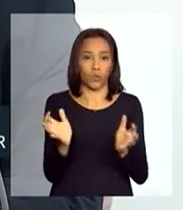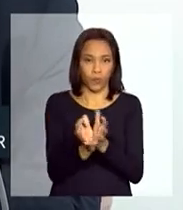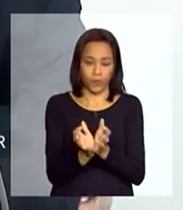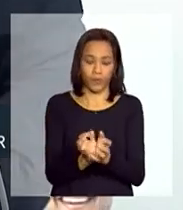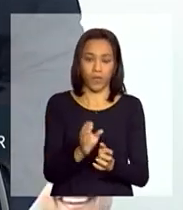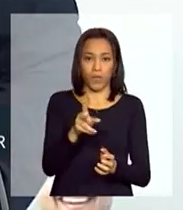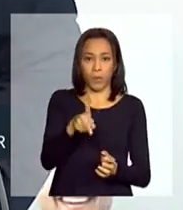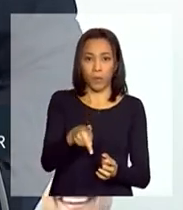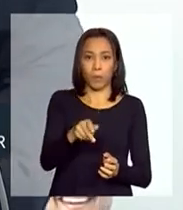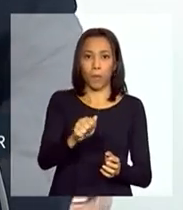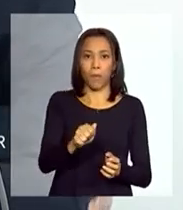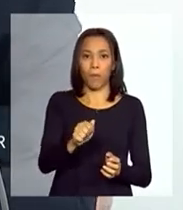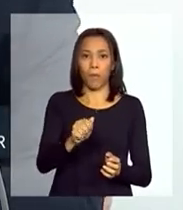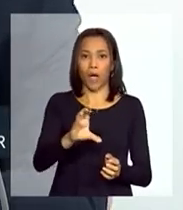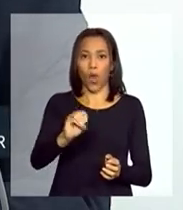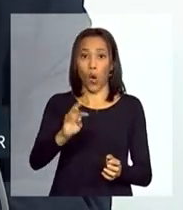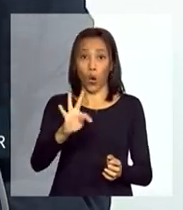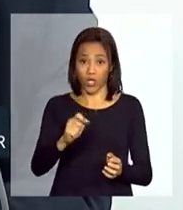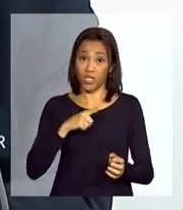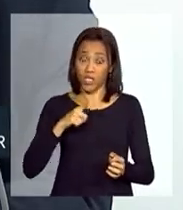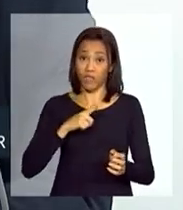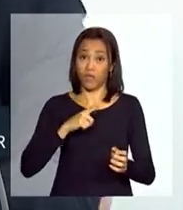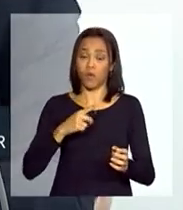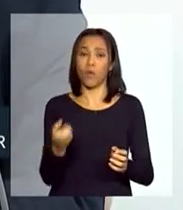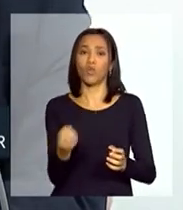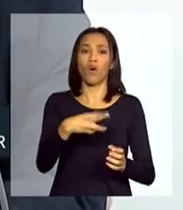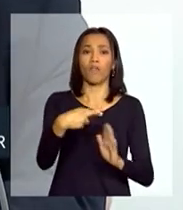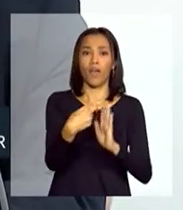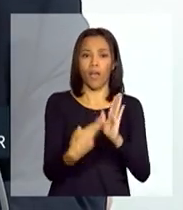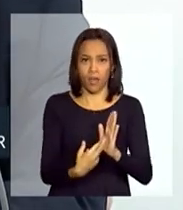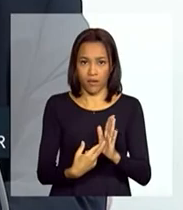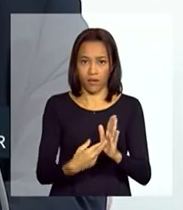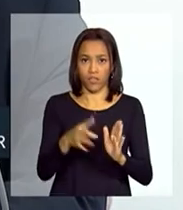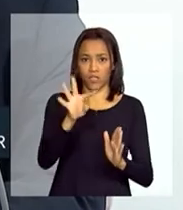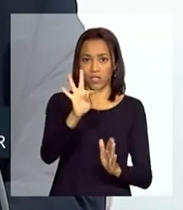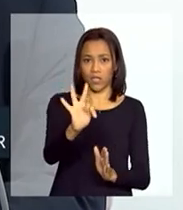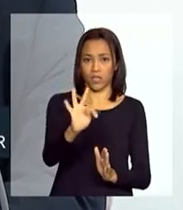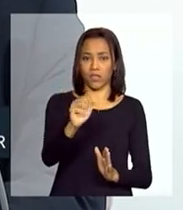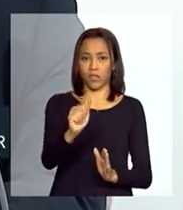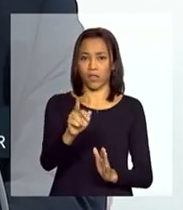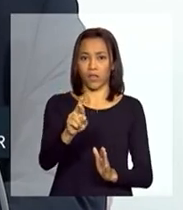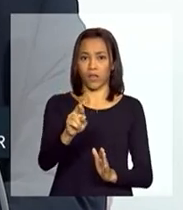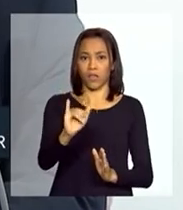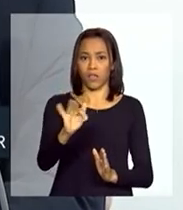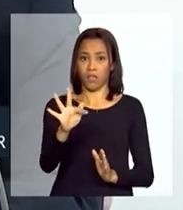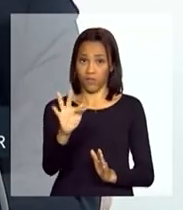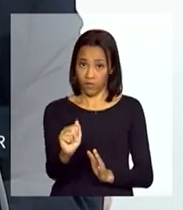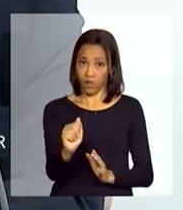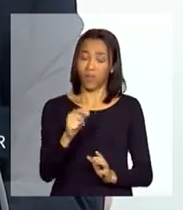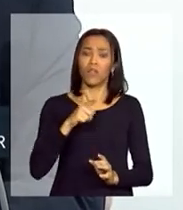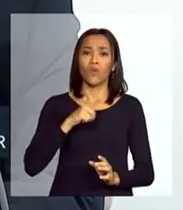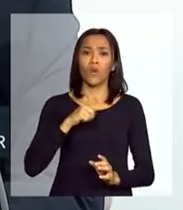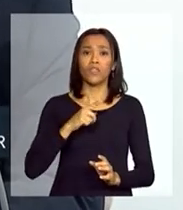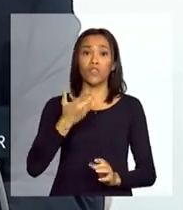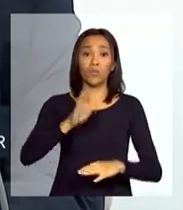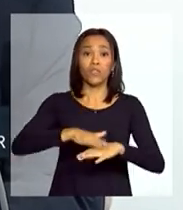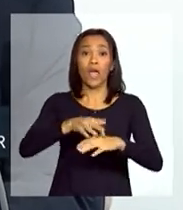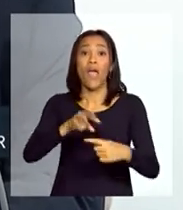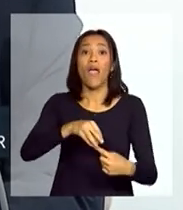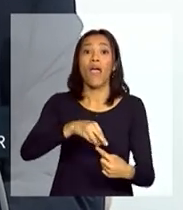acontece nós tivemos uma regra de tarifa que uma evolução e Eu repito Isso foi uma evolução nós estamos referência mundial